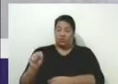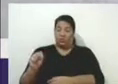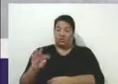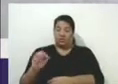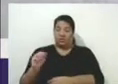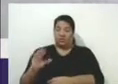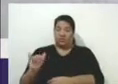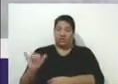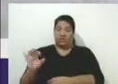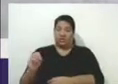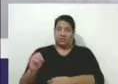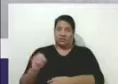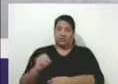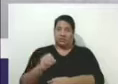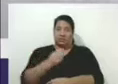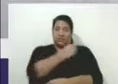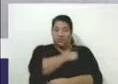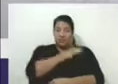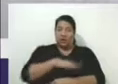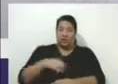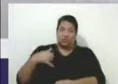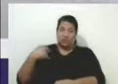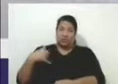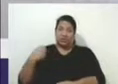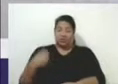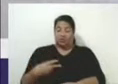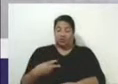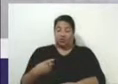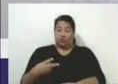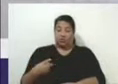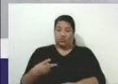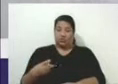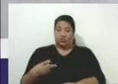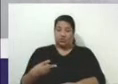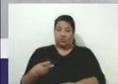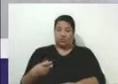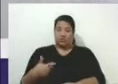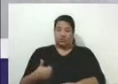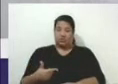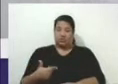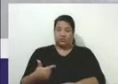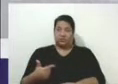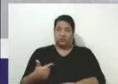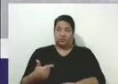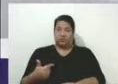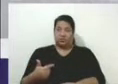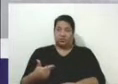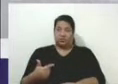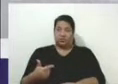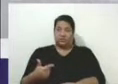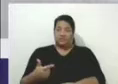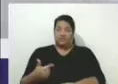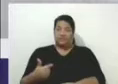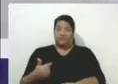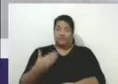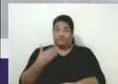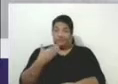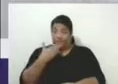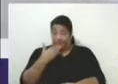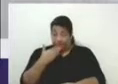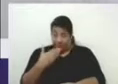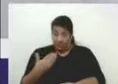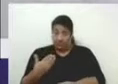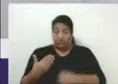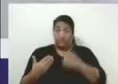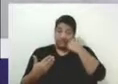anos, pediu uma vaga, a mãe pediu uma vaga